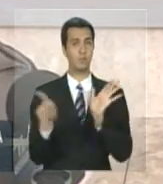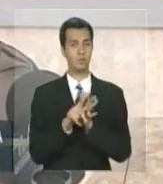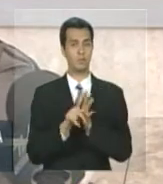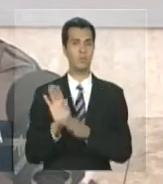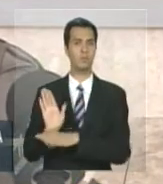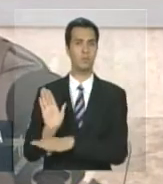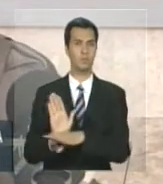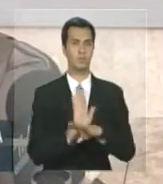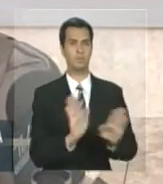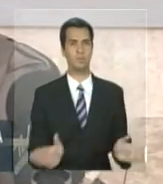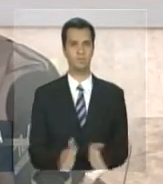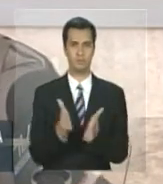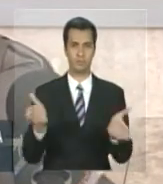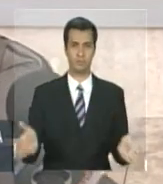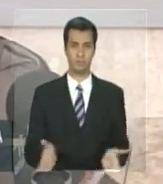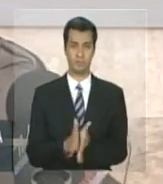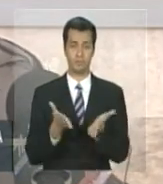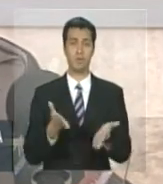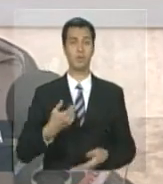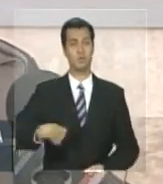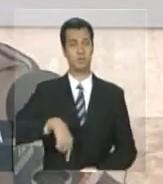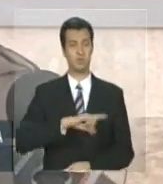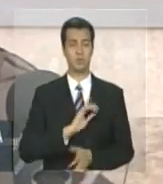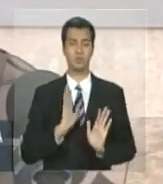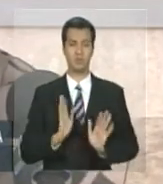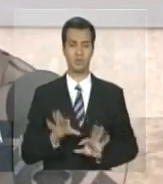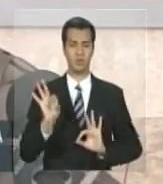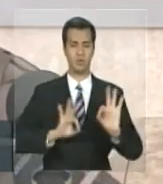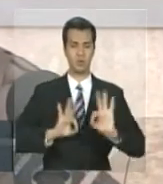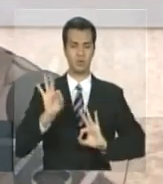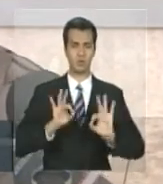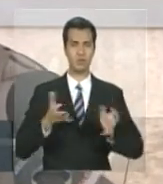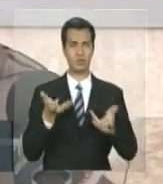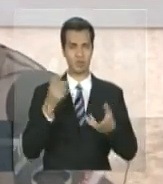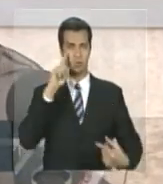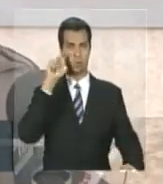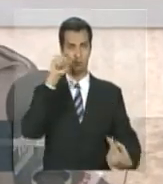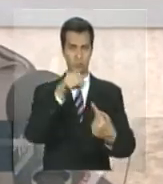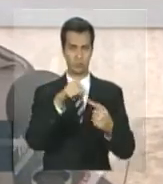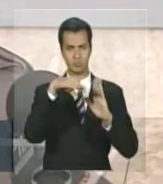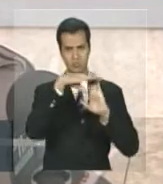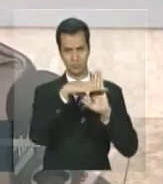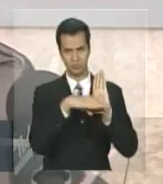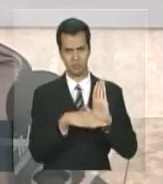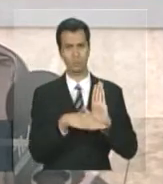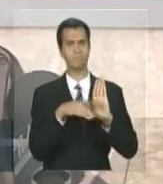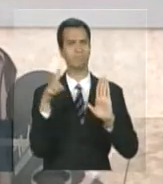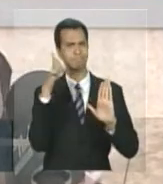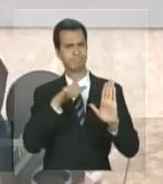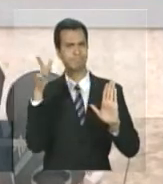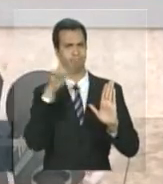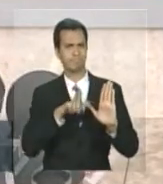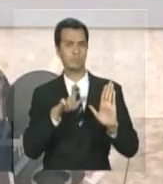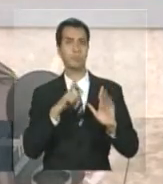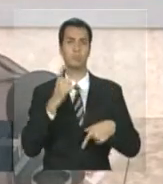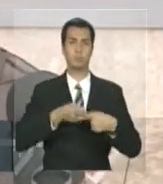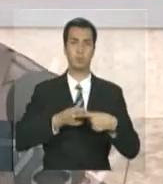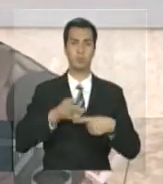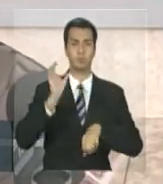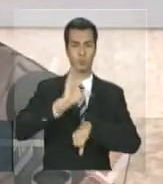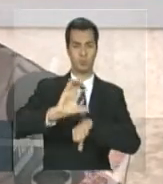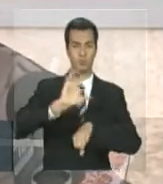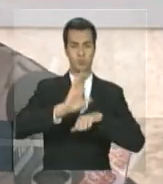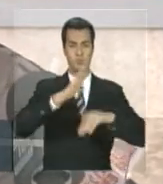Nós estamos organizando para que a gente consiga cumprir a nossa meta, que é trabalhar com curso de formação, para qualificação profissional, para